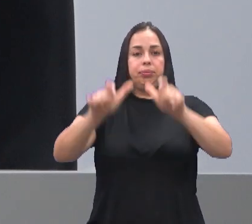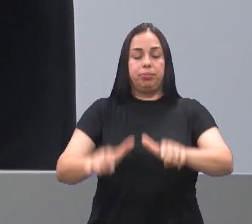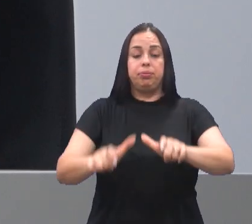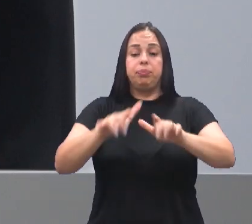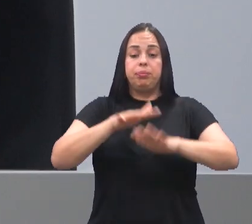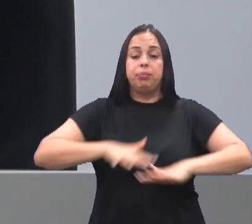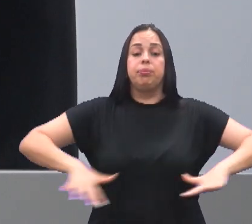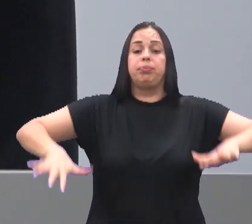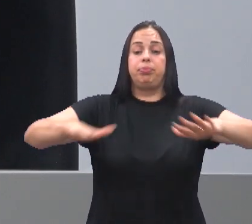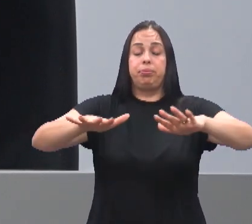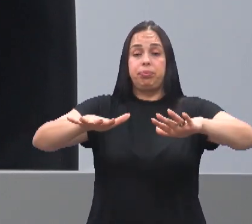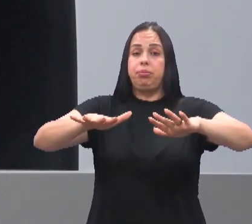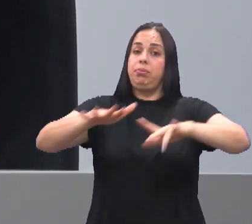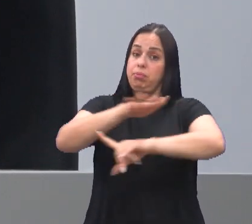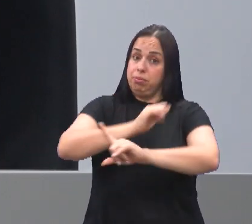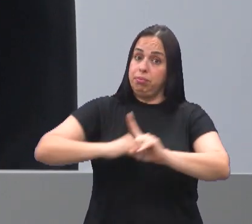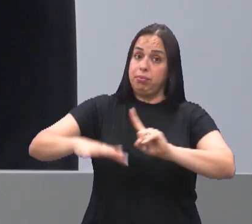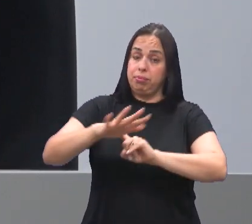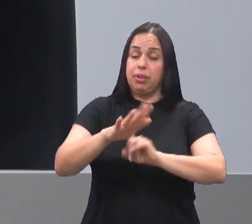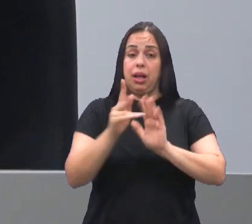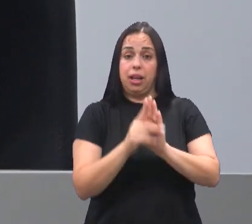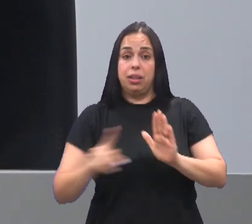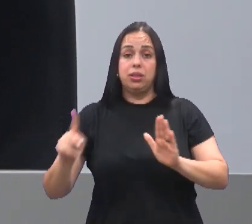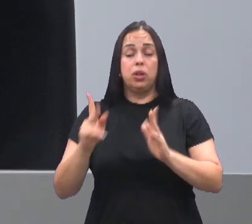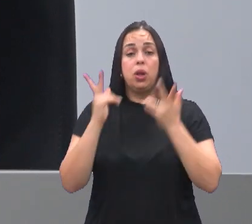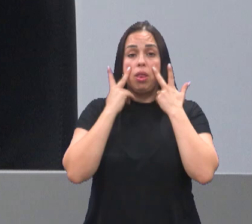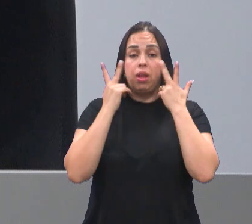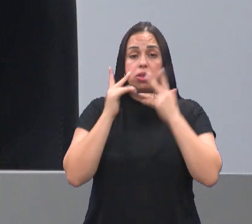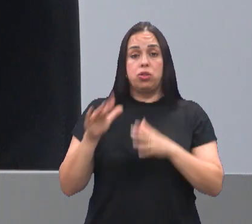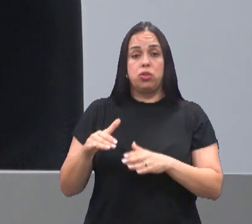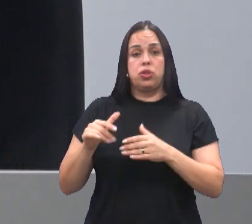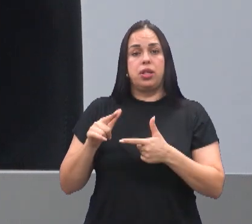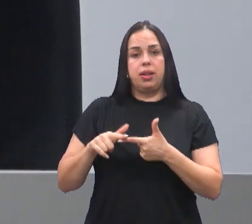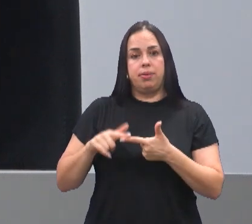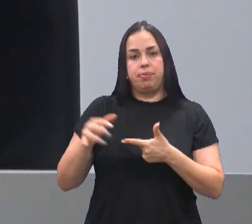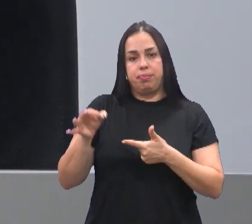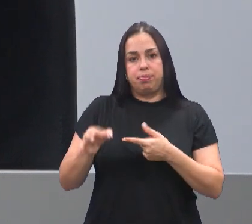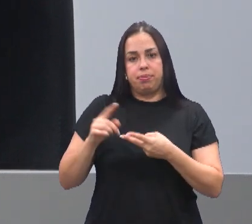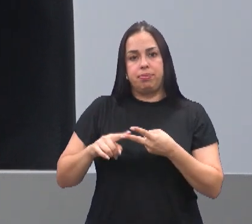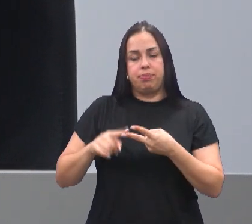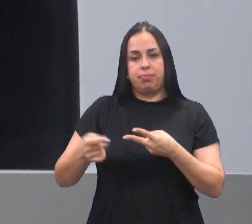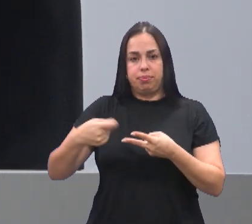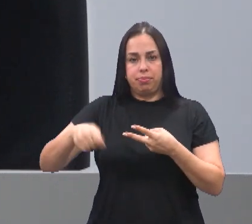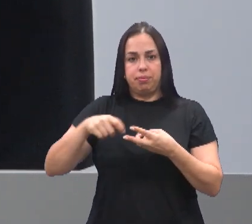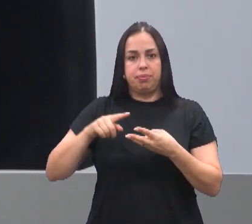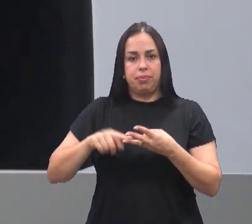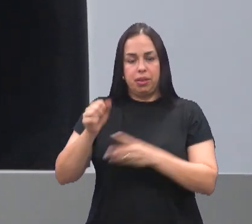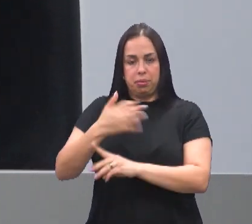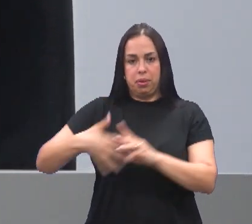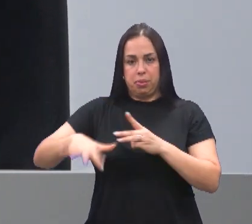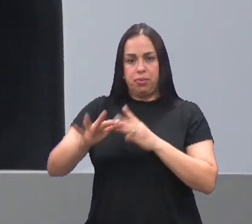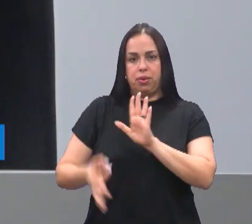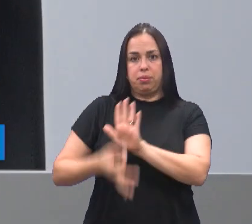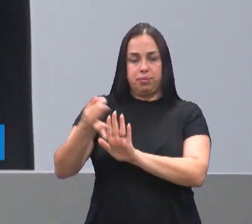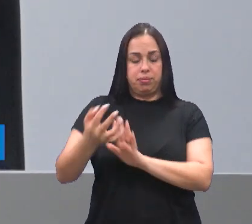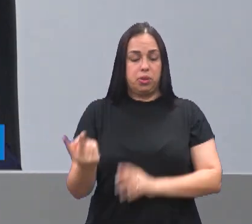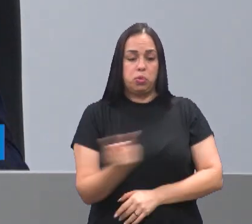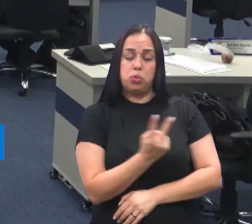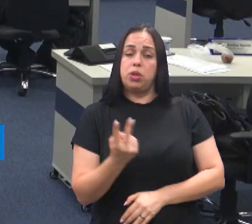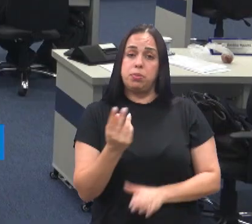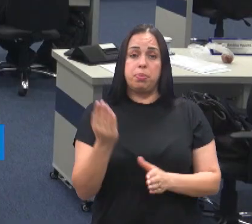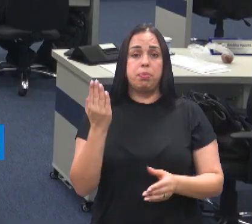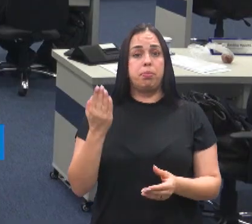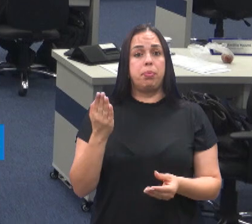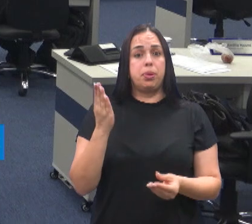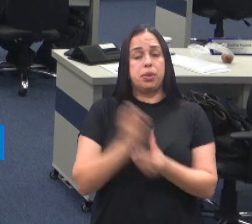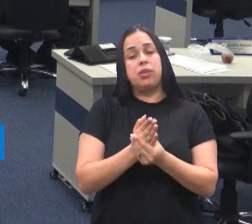São José dos Campos. Rito ordinário. Comissões Justiça, Economia e Meio Ambiente. São esses os processos.